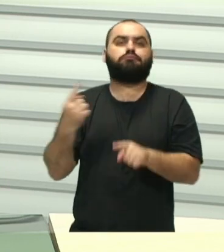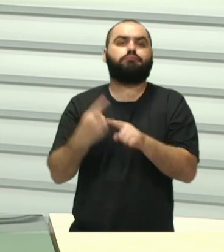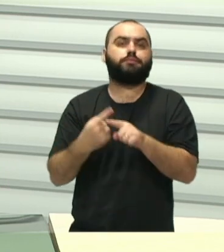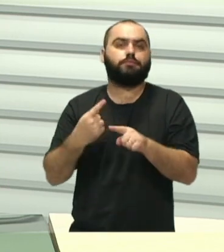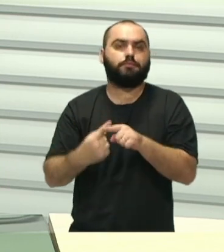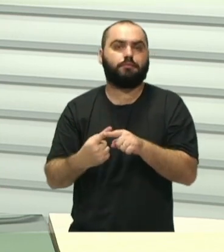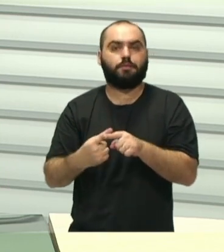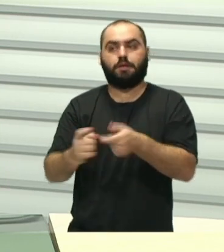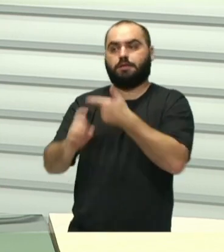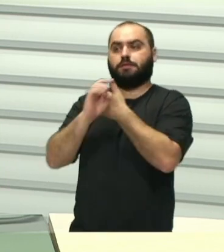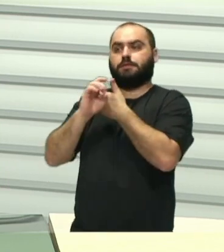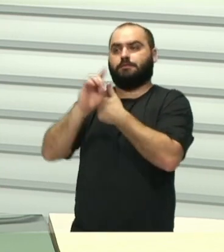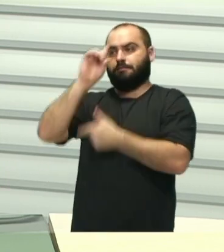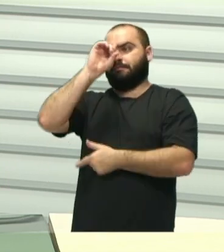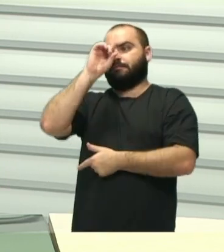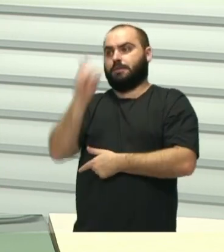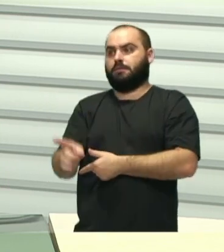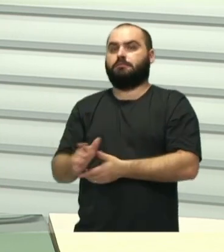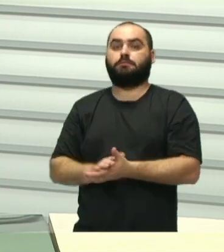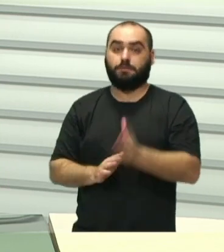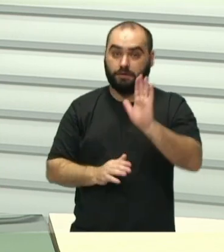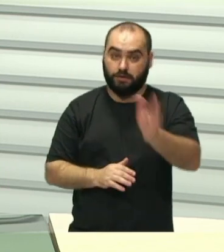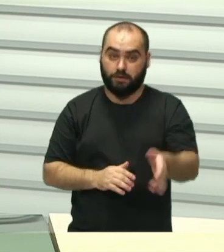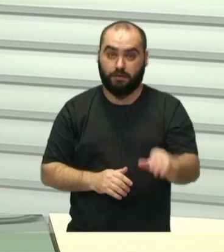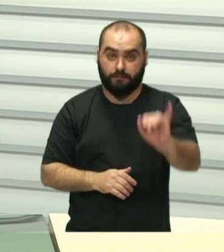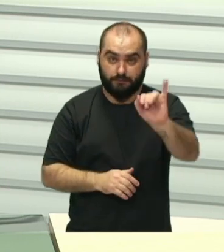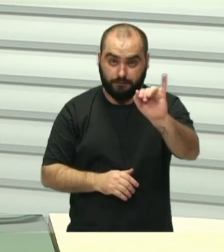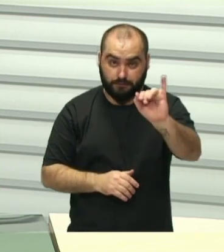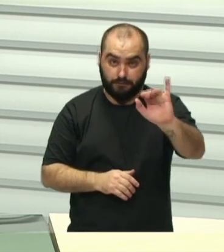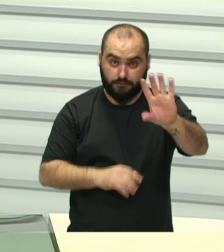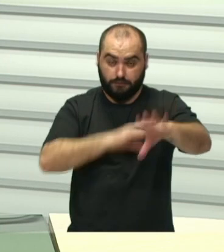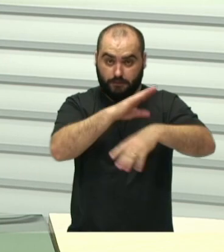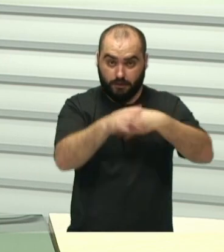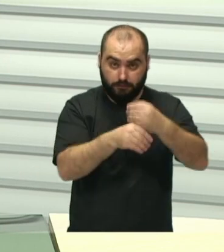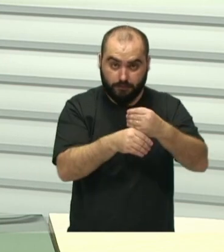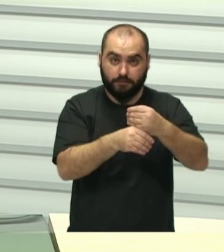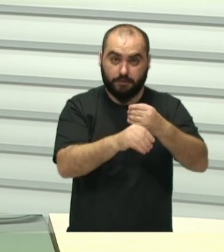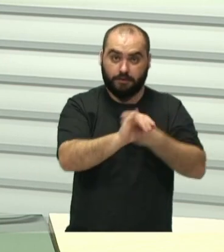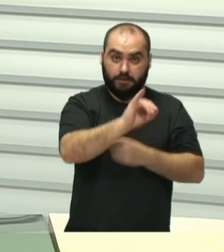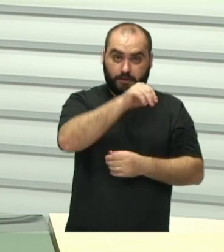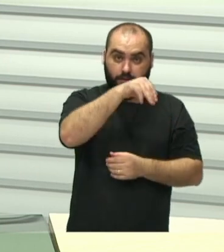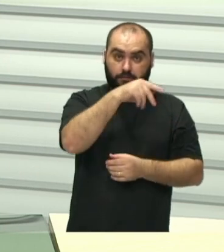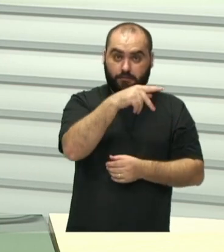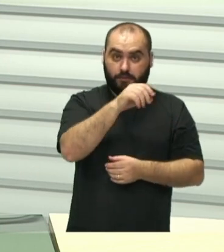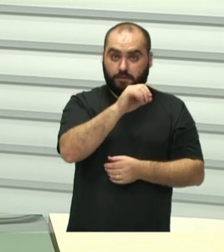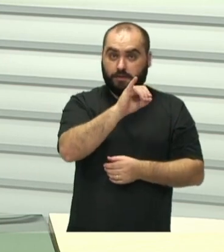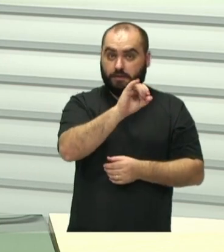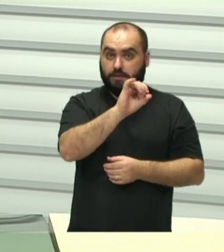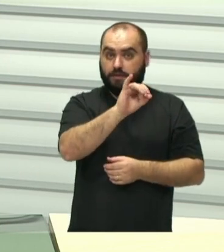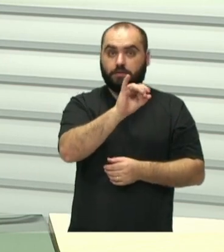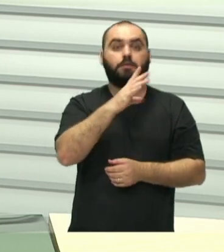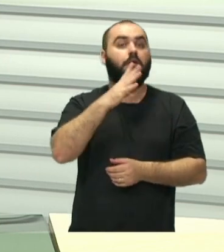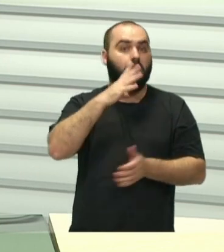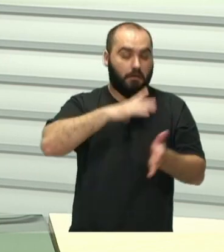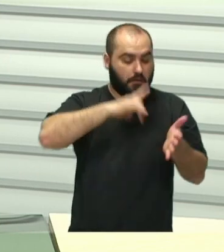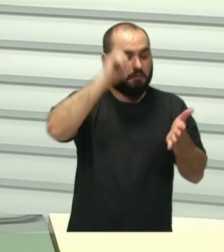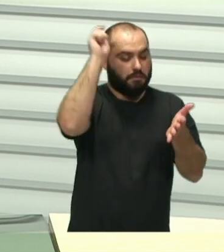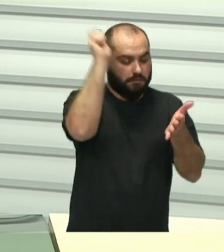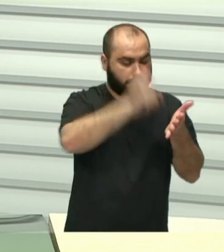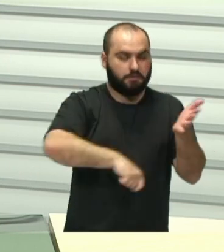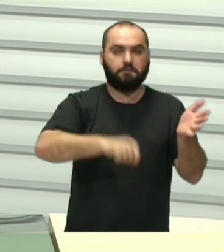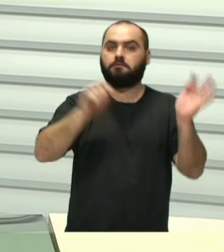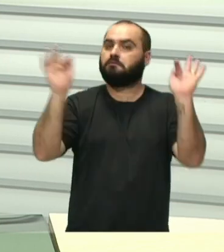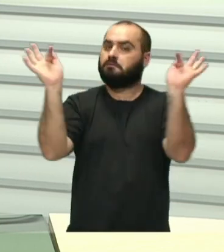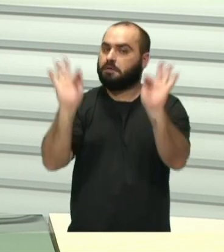atrelado ao executivo e com essa emenda impositiva com as e legislação aprovada por todos os vereadores promulgada por mim muito feliz sem